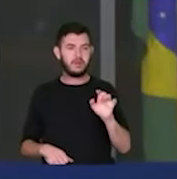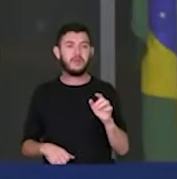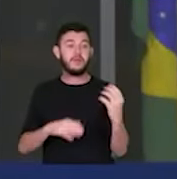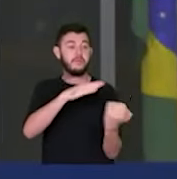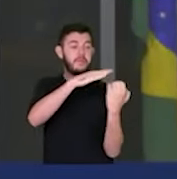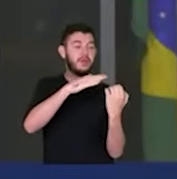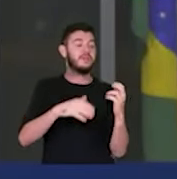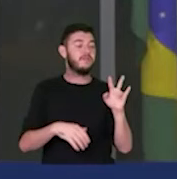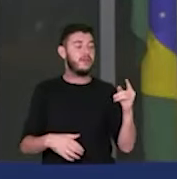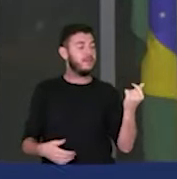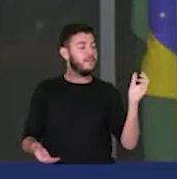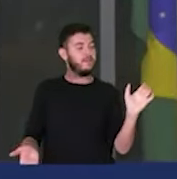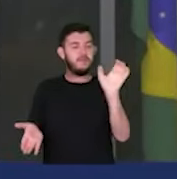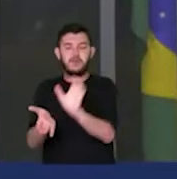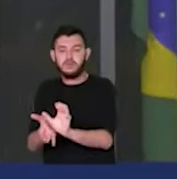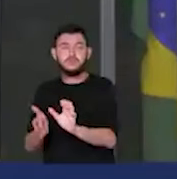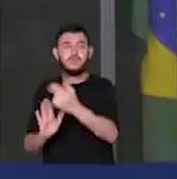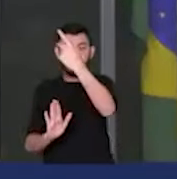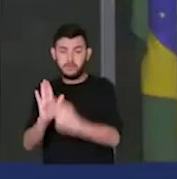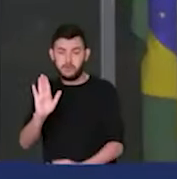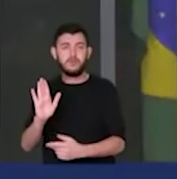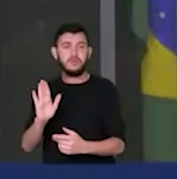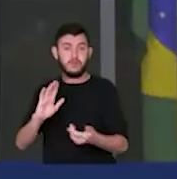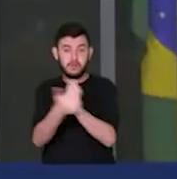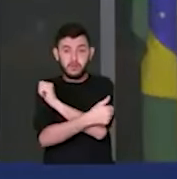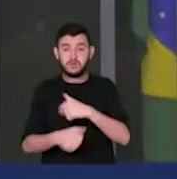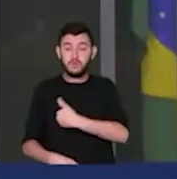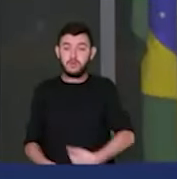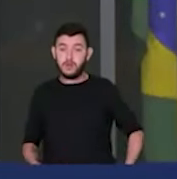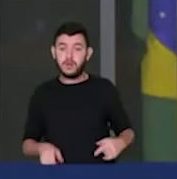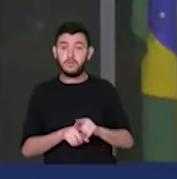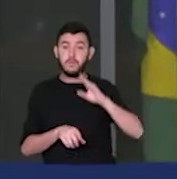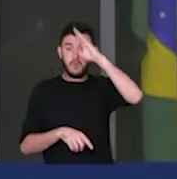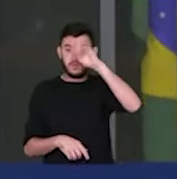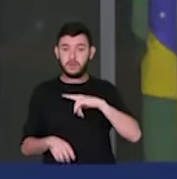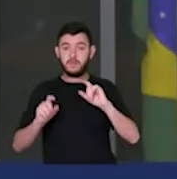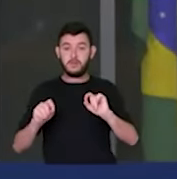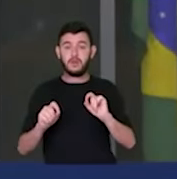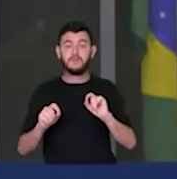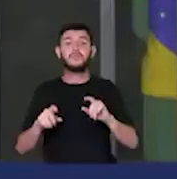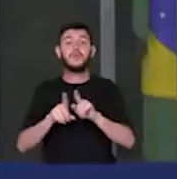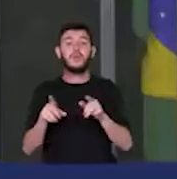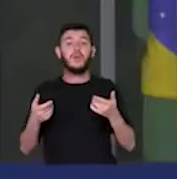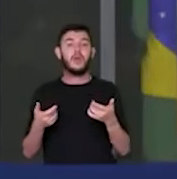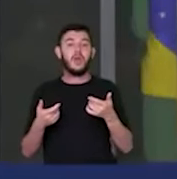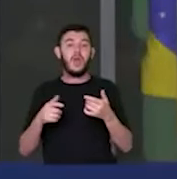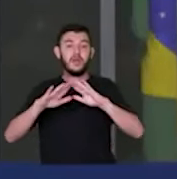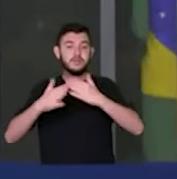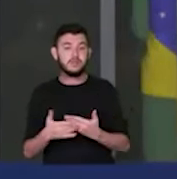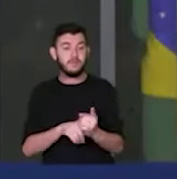rápido recursos nos projetos esportivos. O governo Bolsonaro trouxe o esporte escolar de volta, trouxe